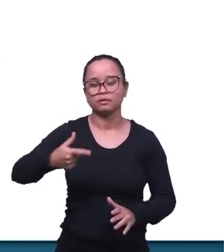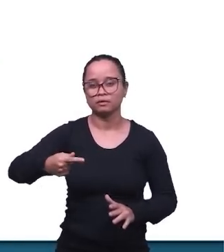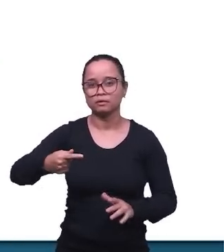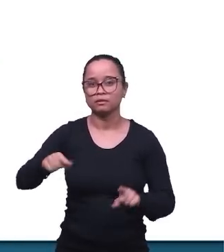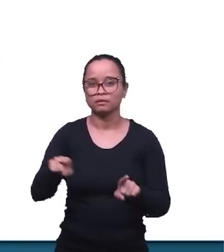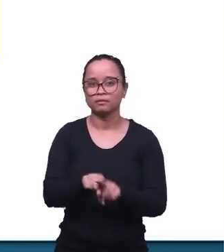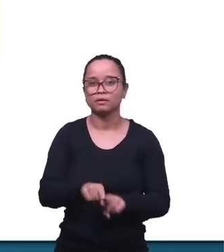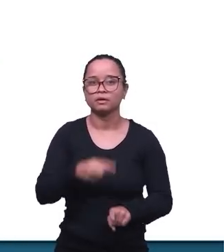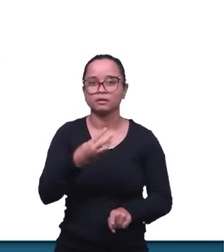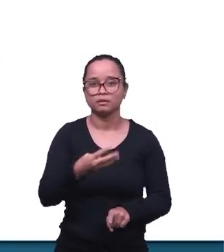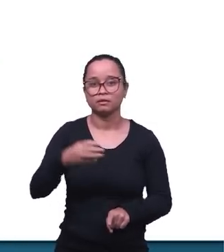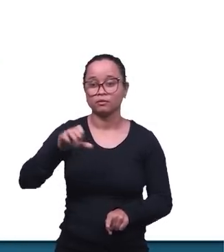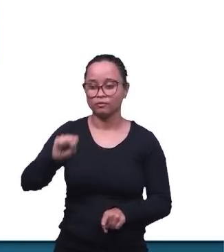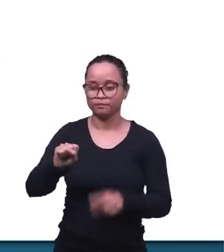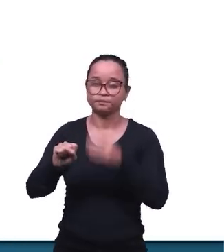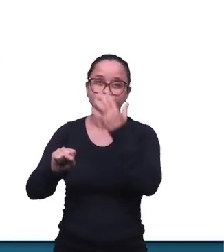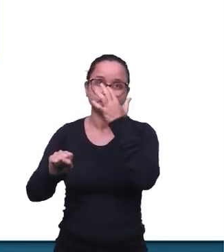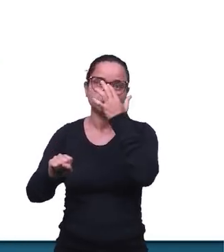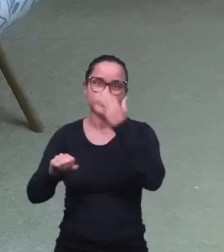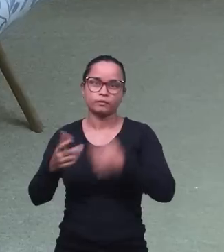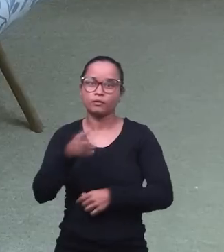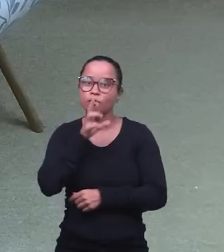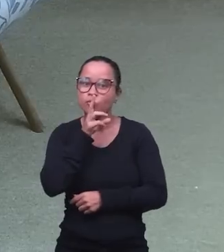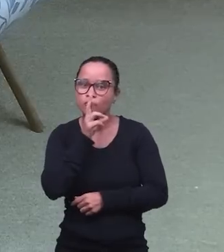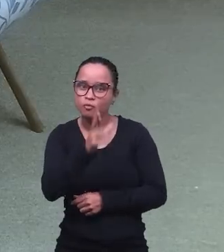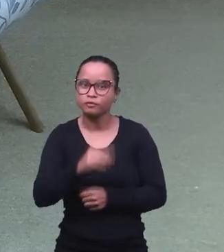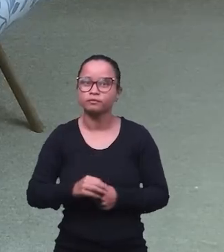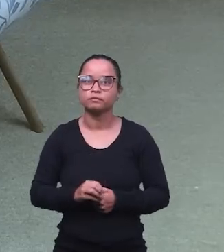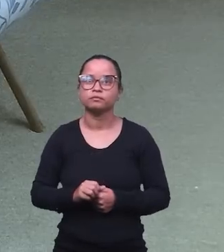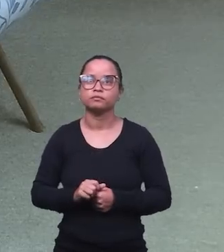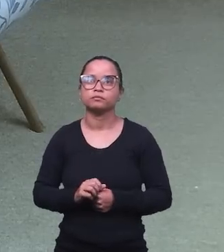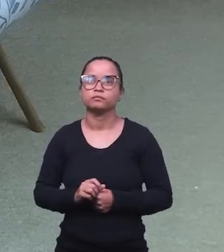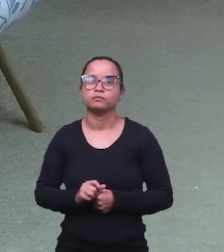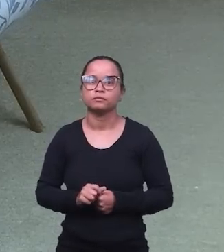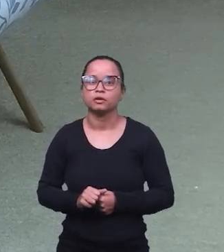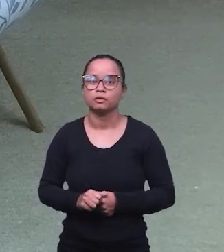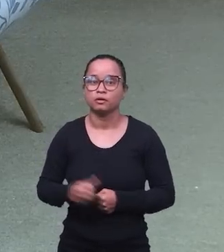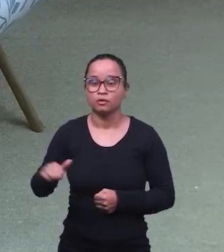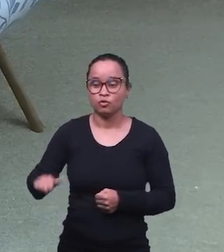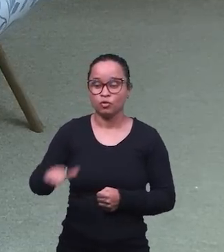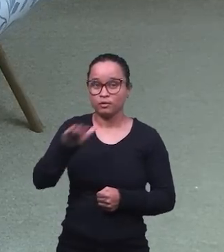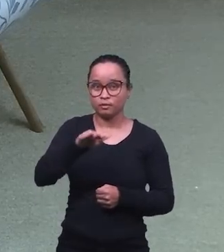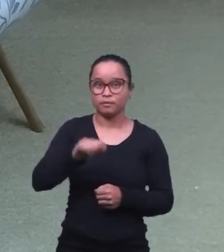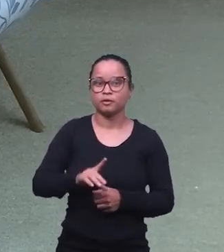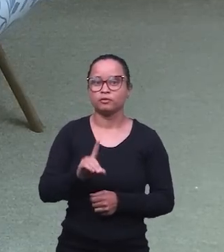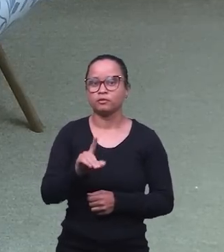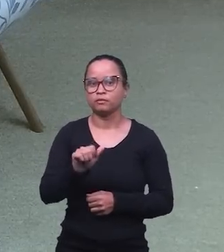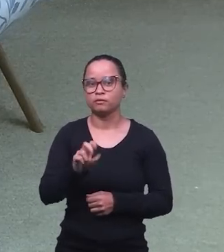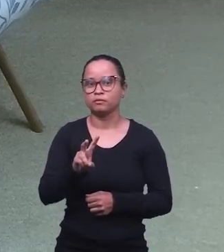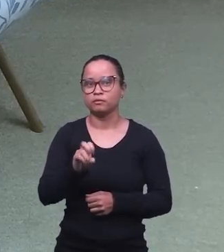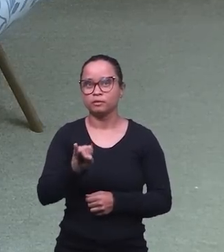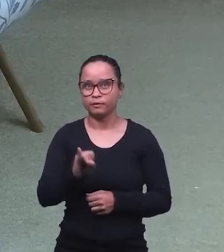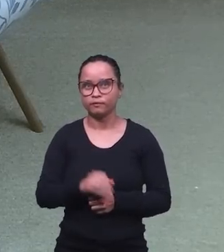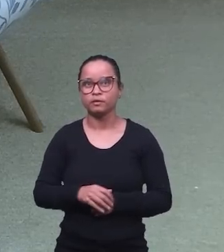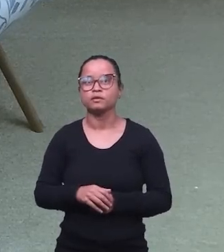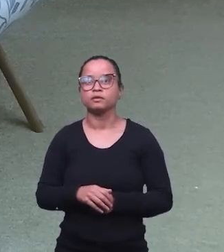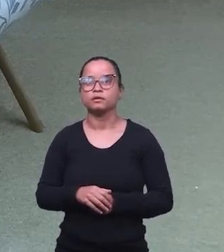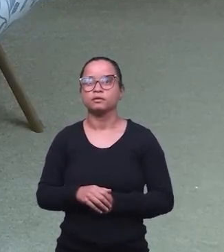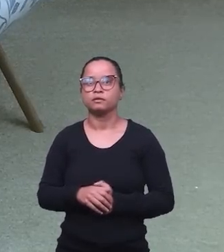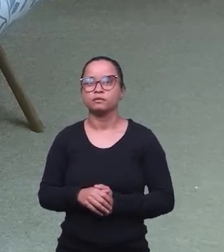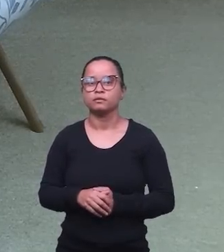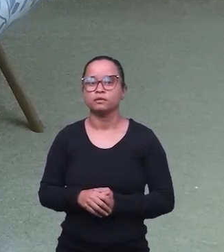versos 37 e 38. Vão responder o intermediário Davi José do Nascimento, ou Davi